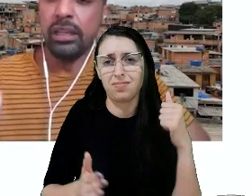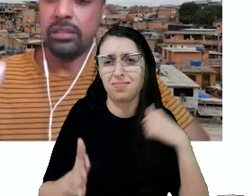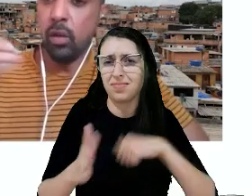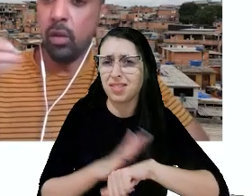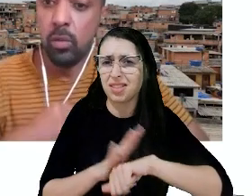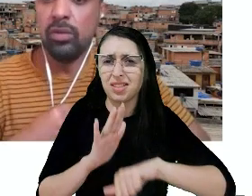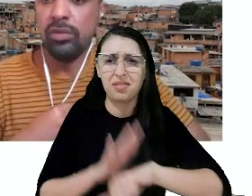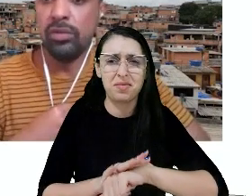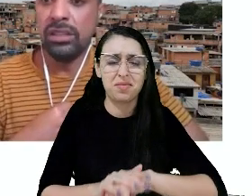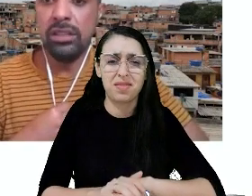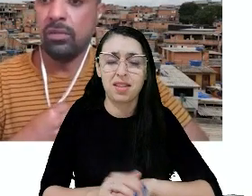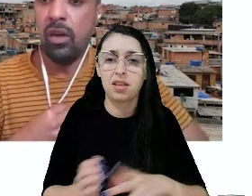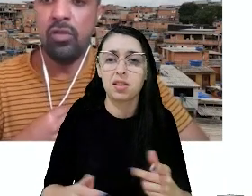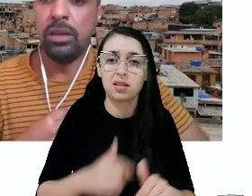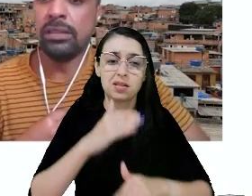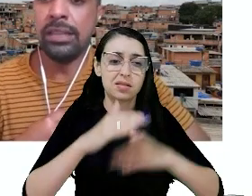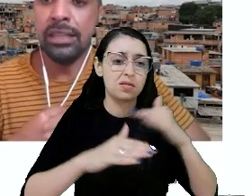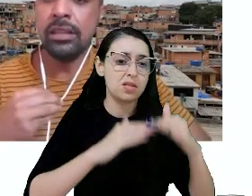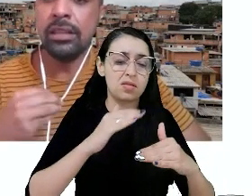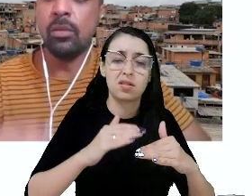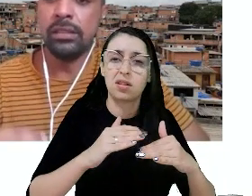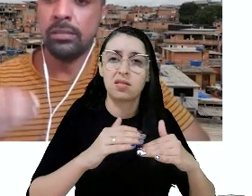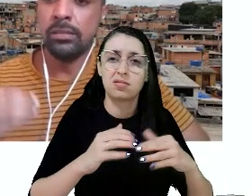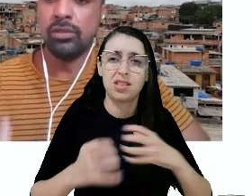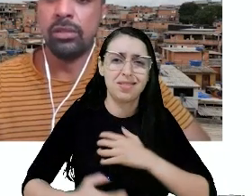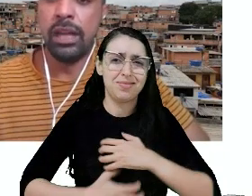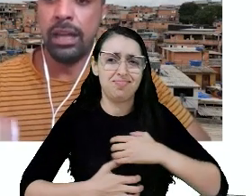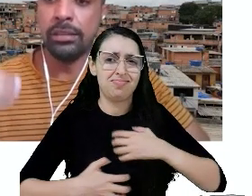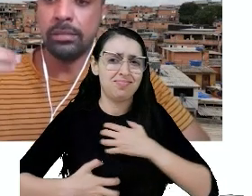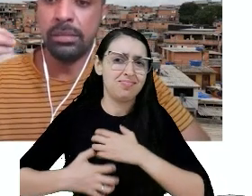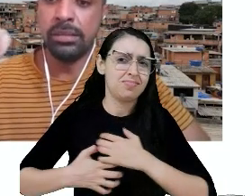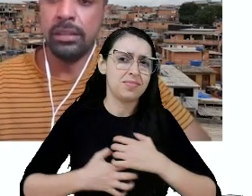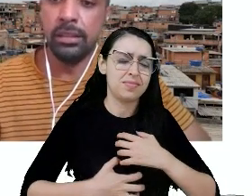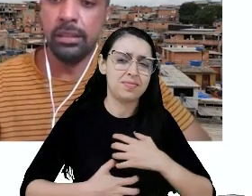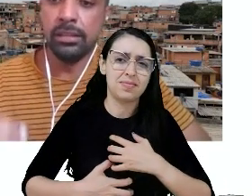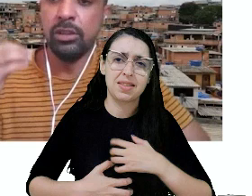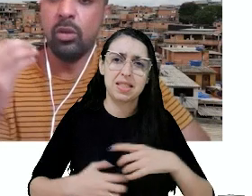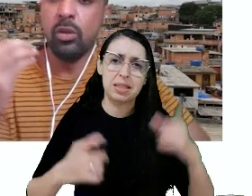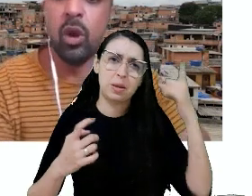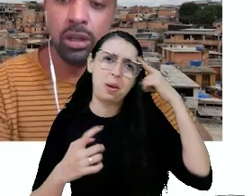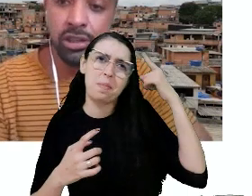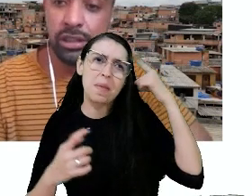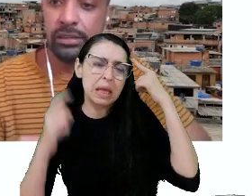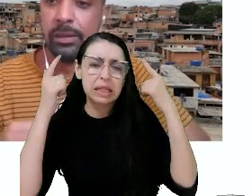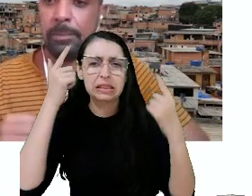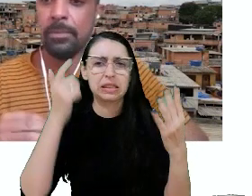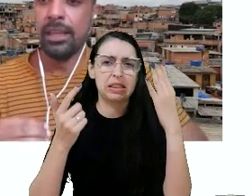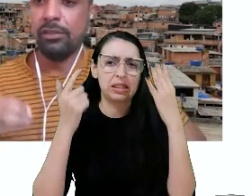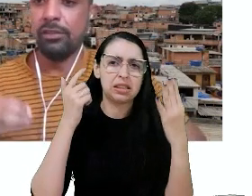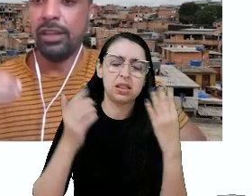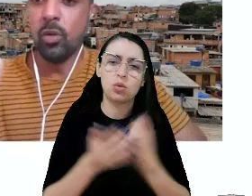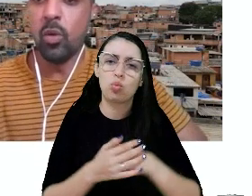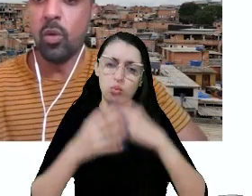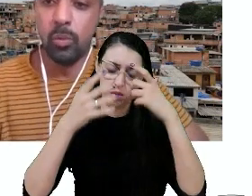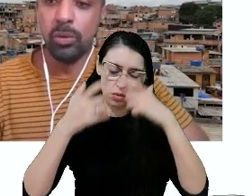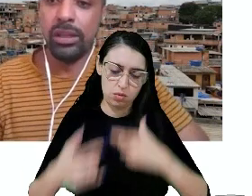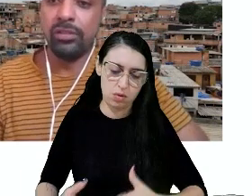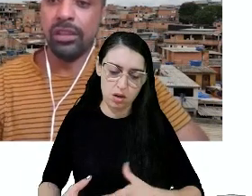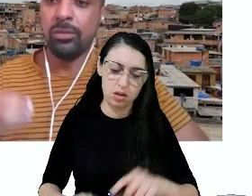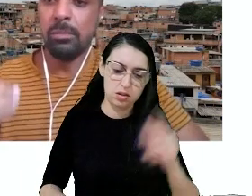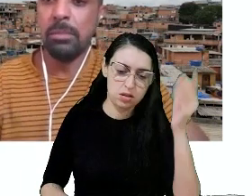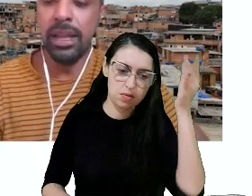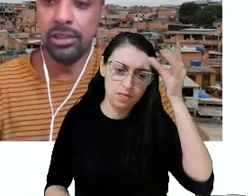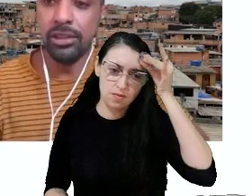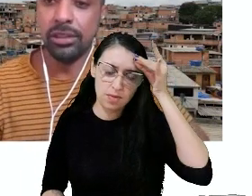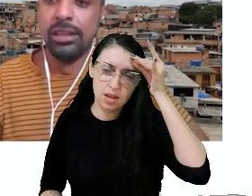de violência, como eu vivi, desenvolve uma série de sequências emocionais, psíquicas, psicológicas, que afetam o corpo,